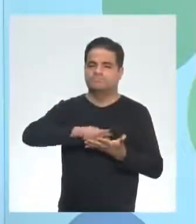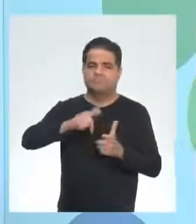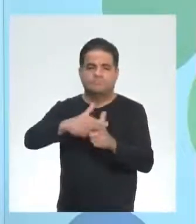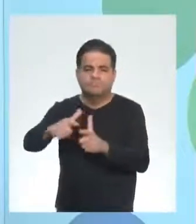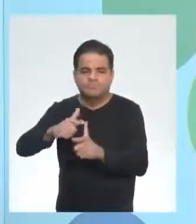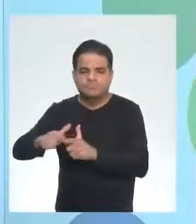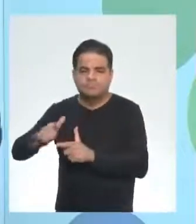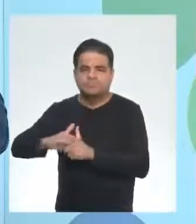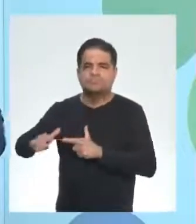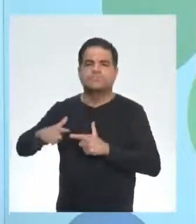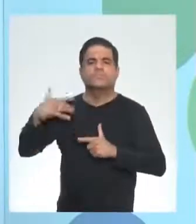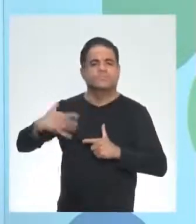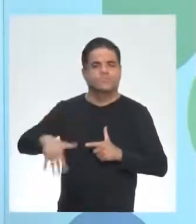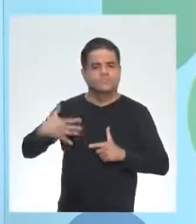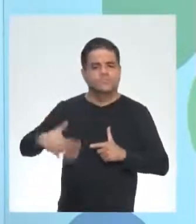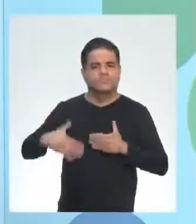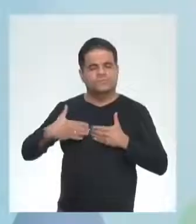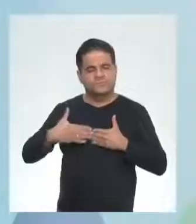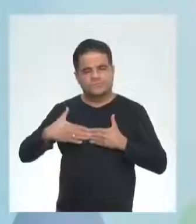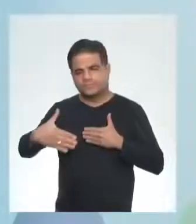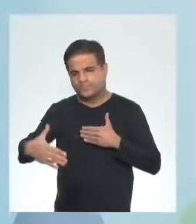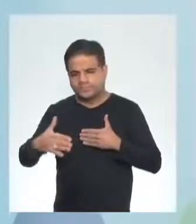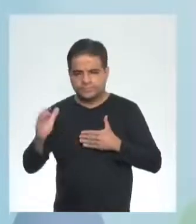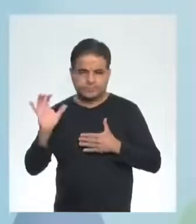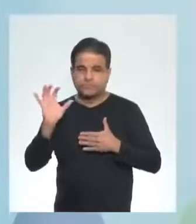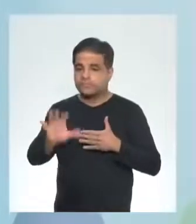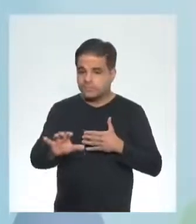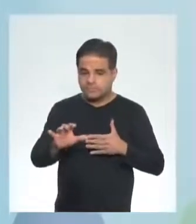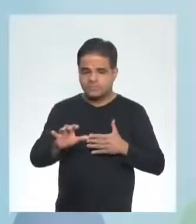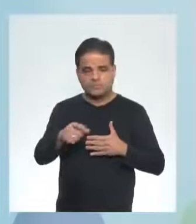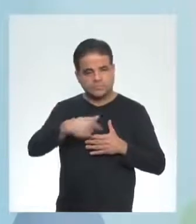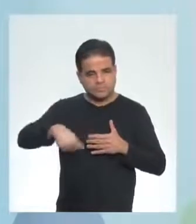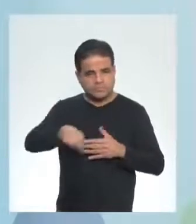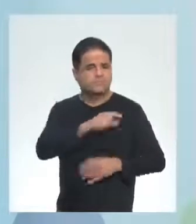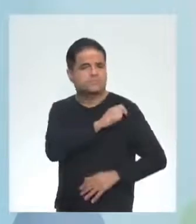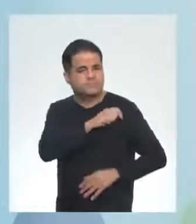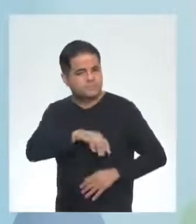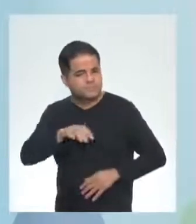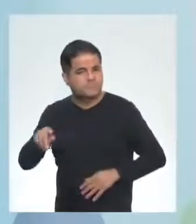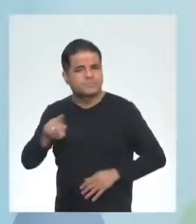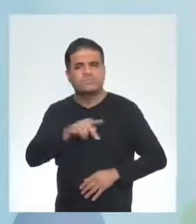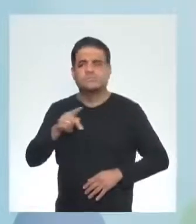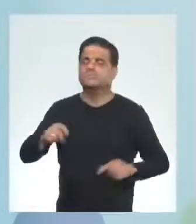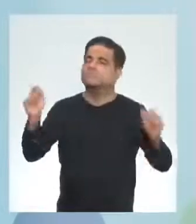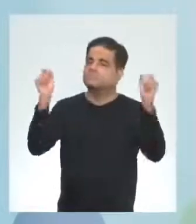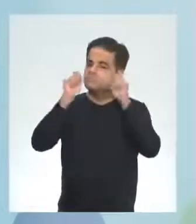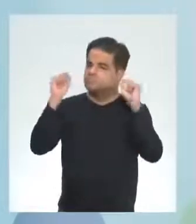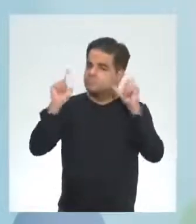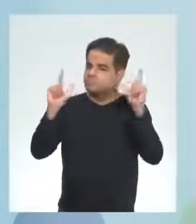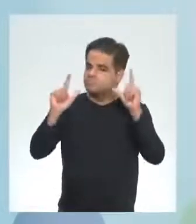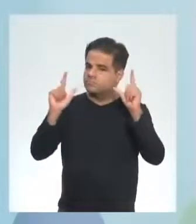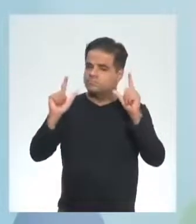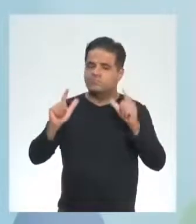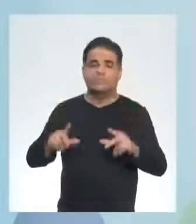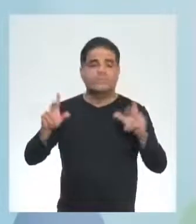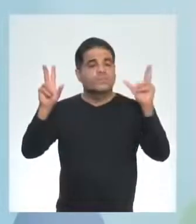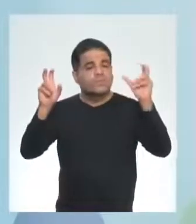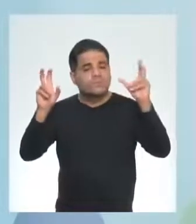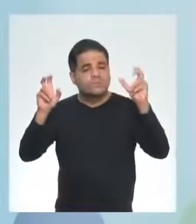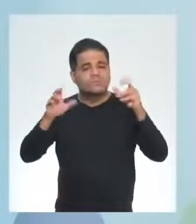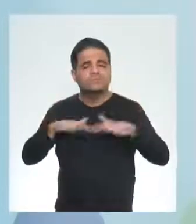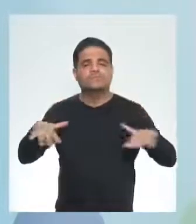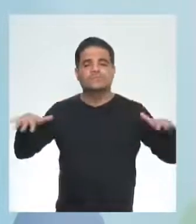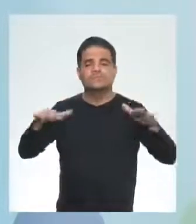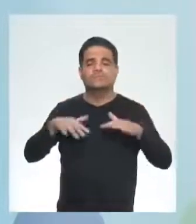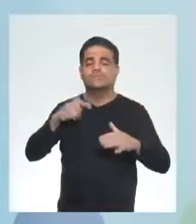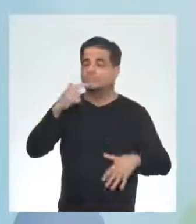a surgir depois disso, a partir né? daí. Exatamente, né? Então, os nossos alunos e professores super antenados com o tema, exatamente isso, né? Então,